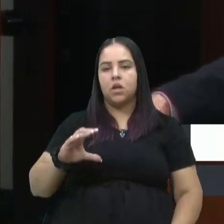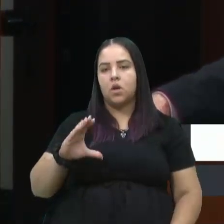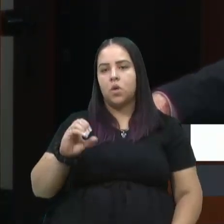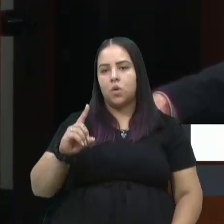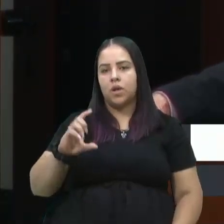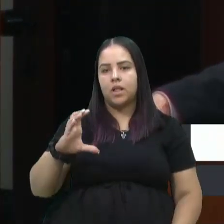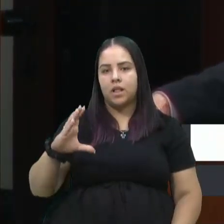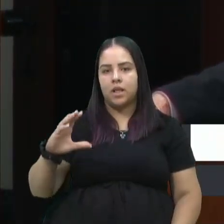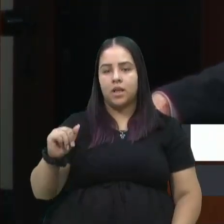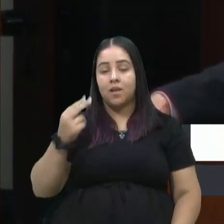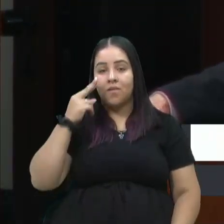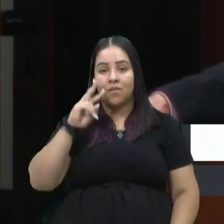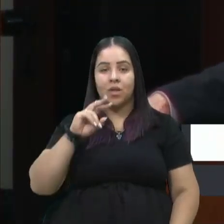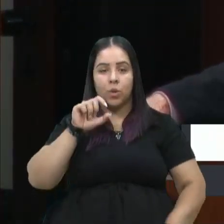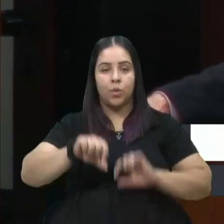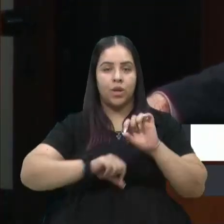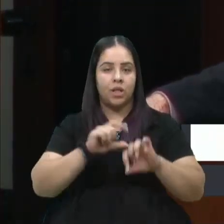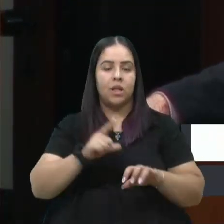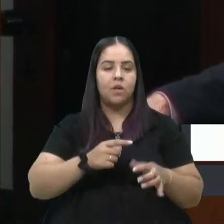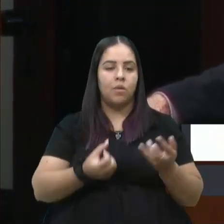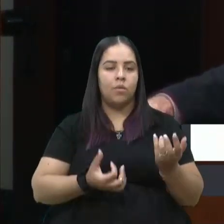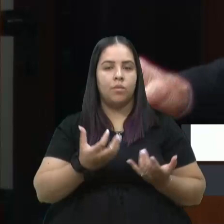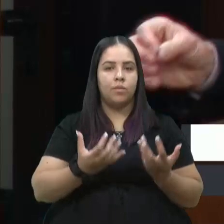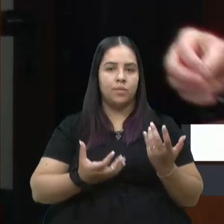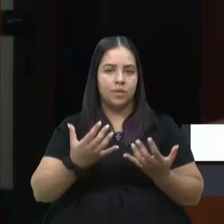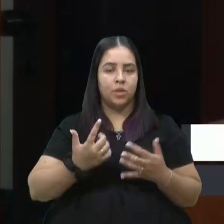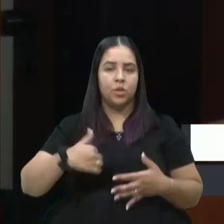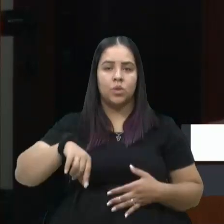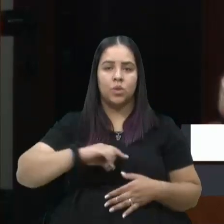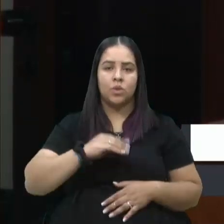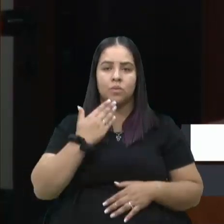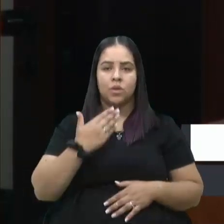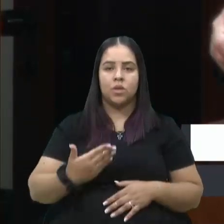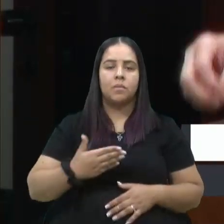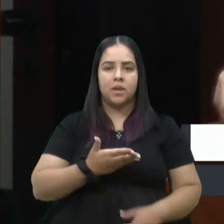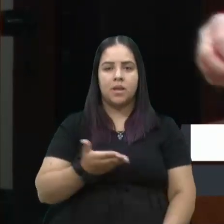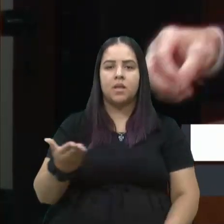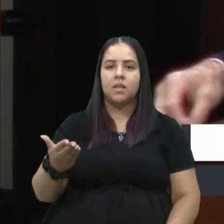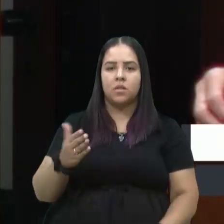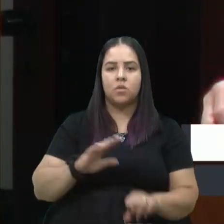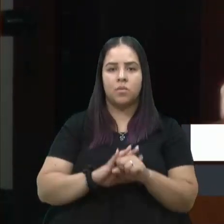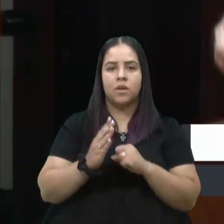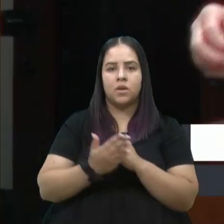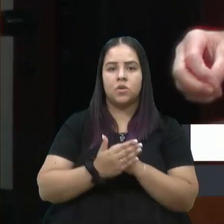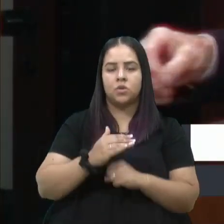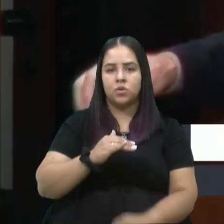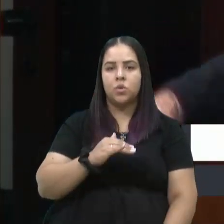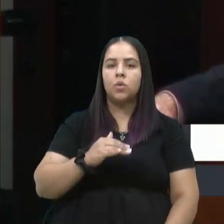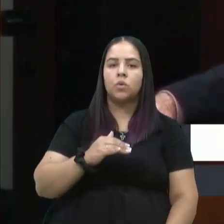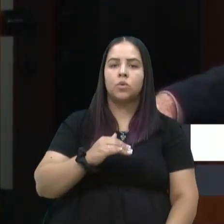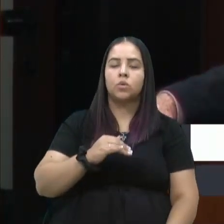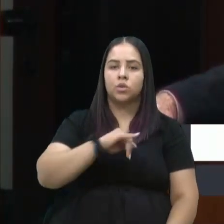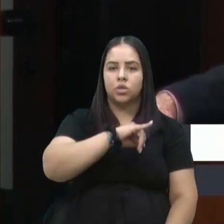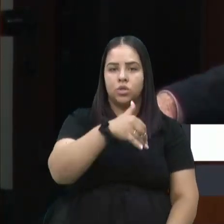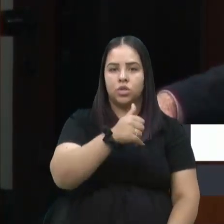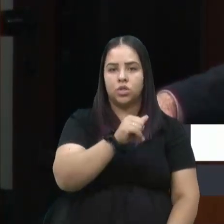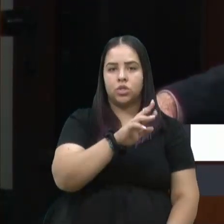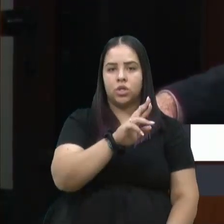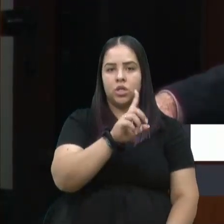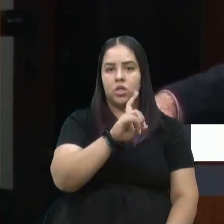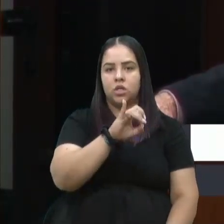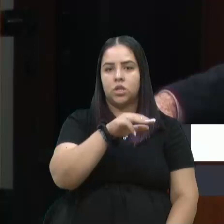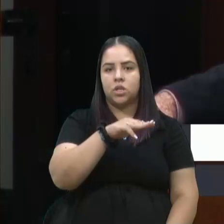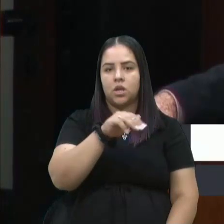verificando a queima dos containers. A gente pedia para os moradores do bairro Jardim América que se manifestassem, se